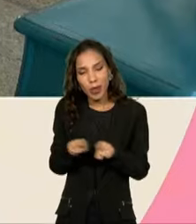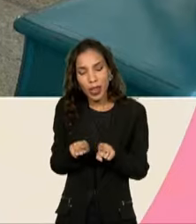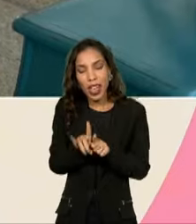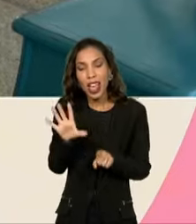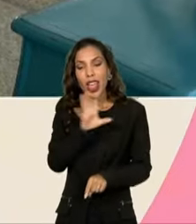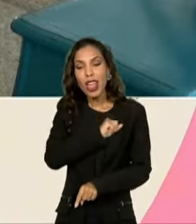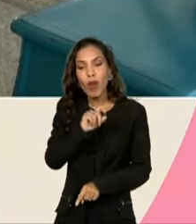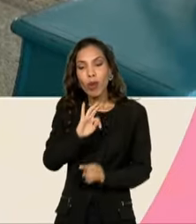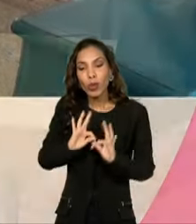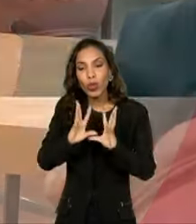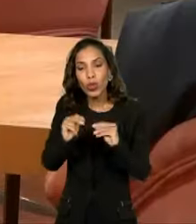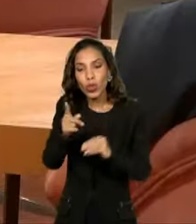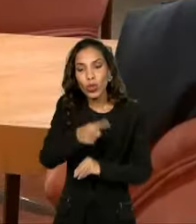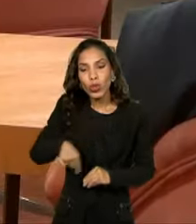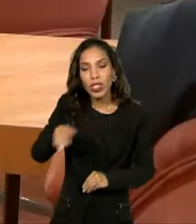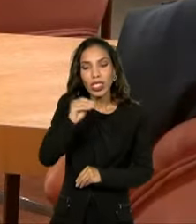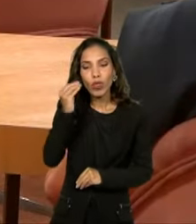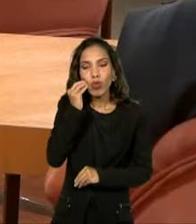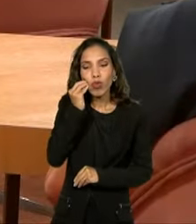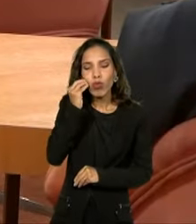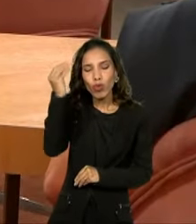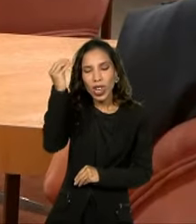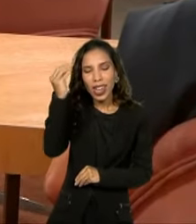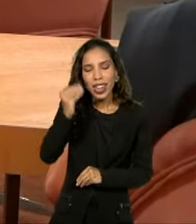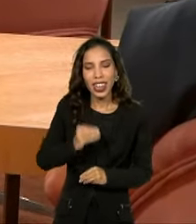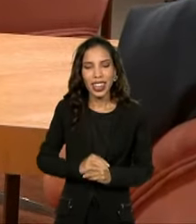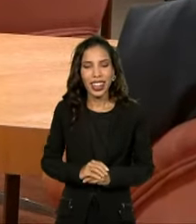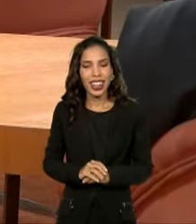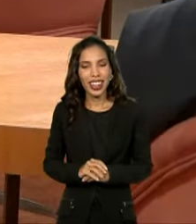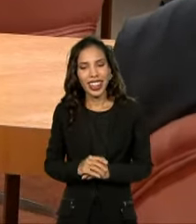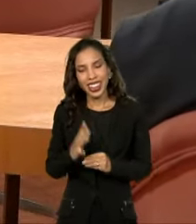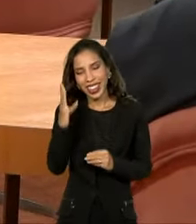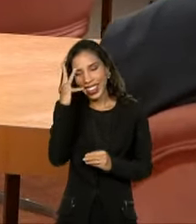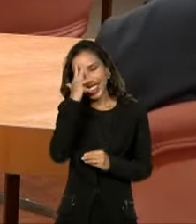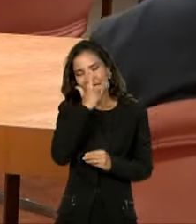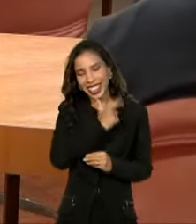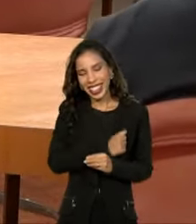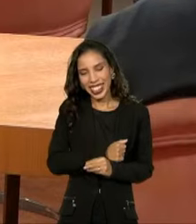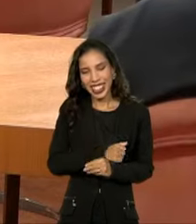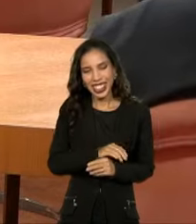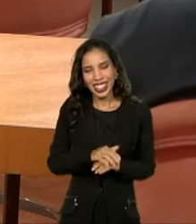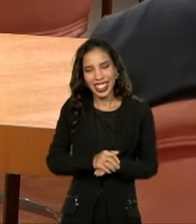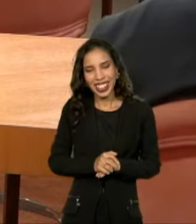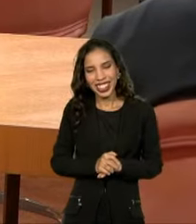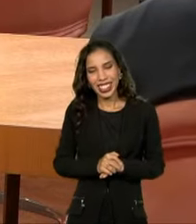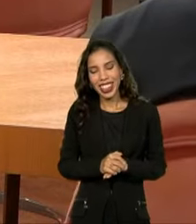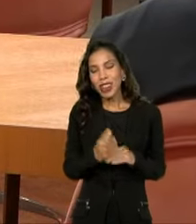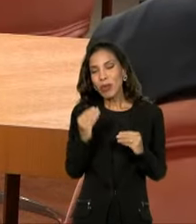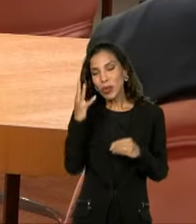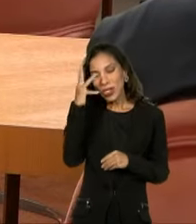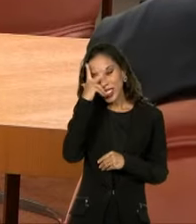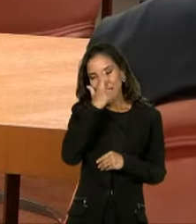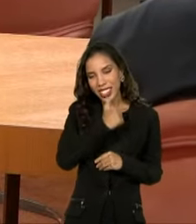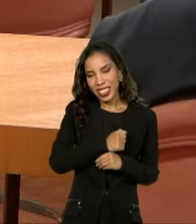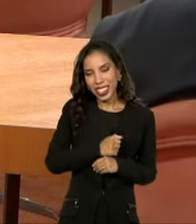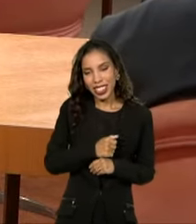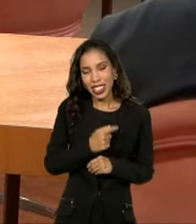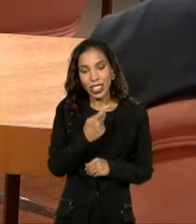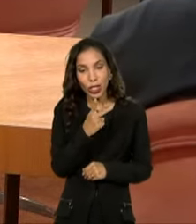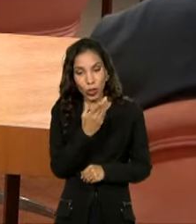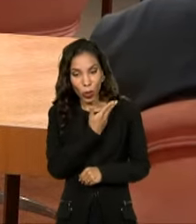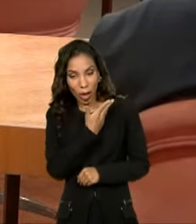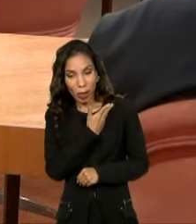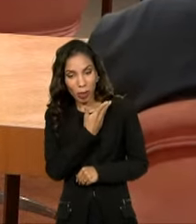todos vocês. Beijo grande. Ai, Lilia Teles, querida, linda, né? Ai, muito linda. Nossa, sou amiga também,